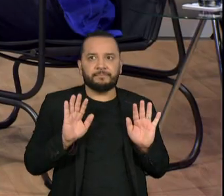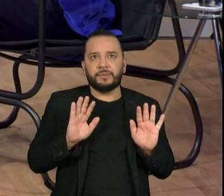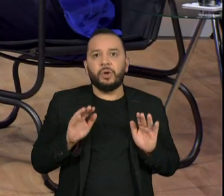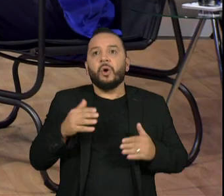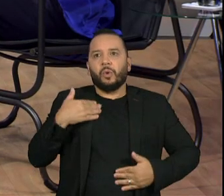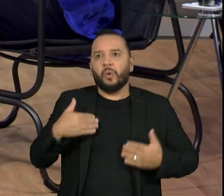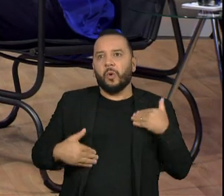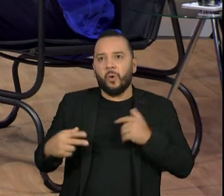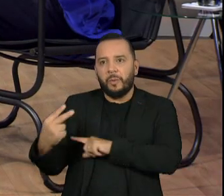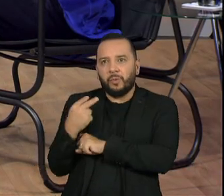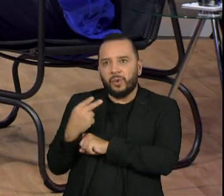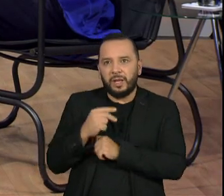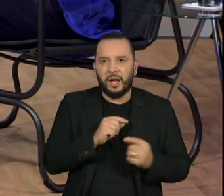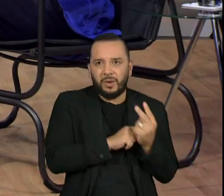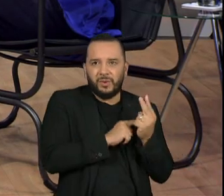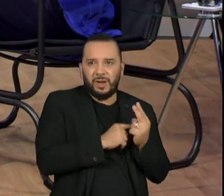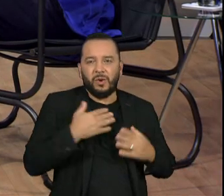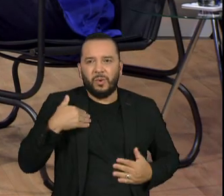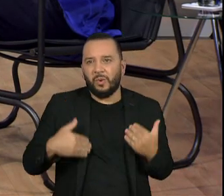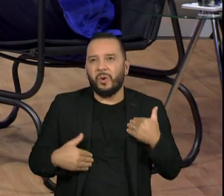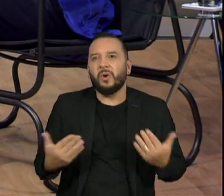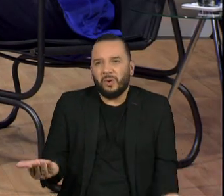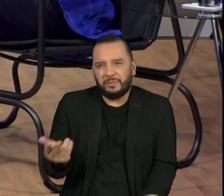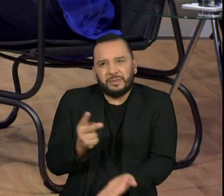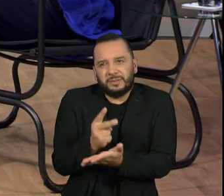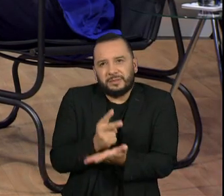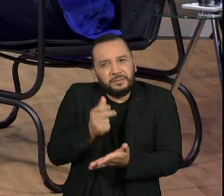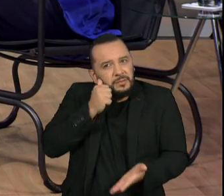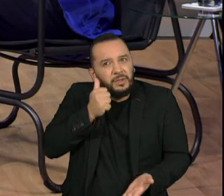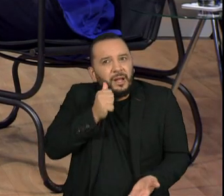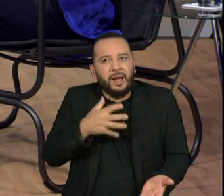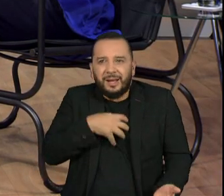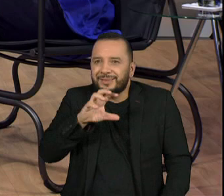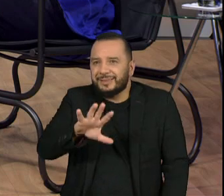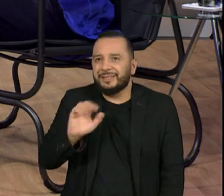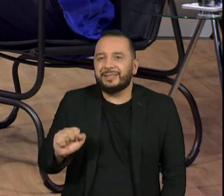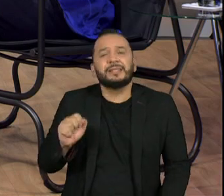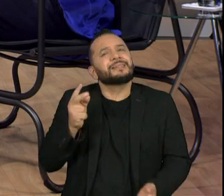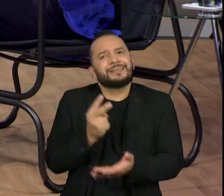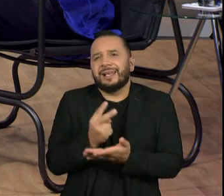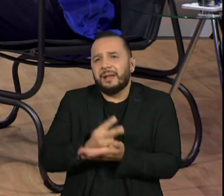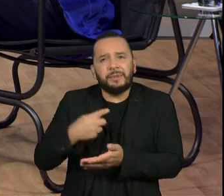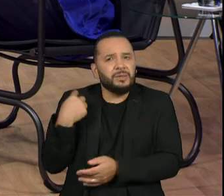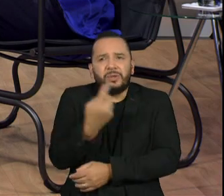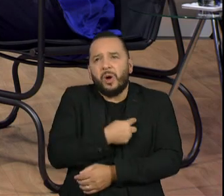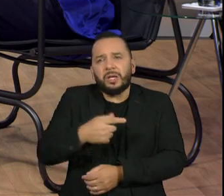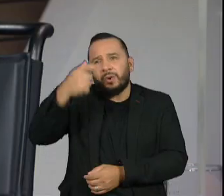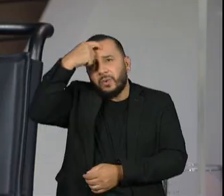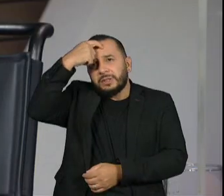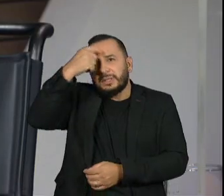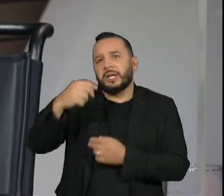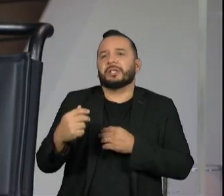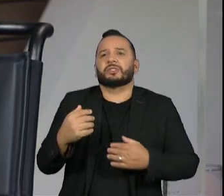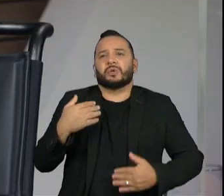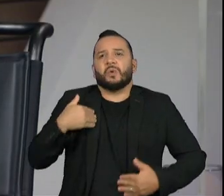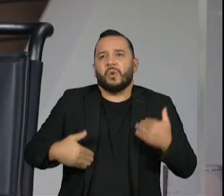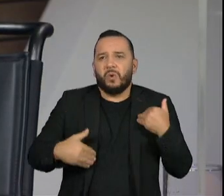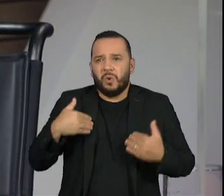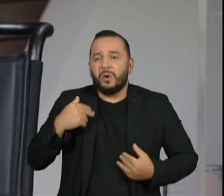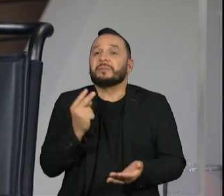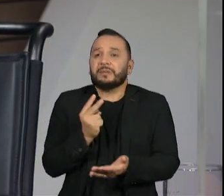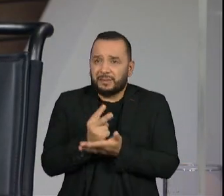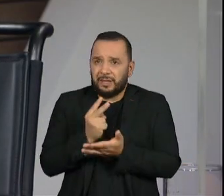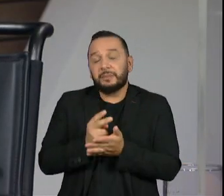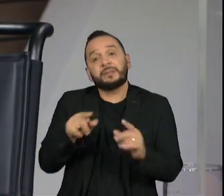não ficar exposto para alguém vir junto, né, para alguém fazer alguma coisa com você. A gente está todo momento muito consciente do nosso próprio corpo. E a roupa é